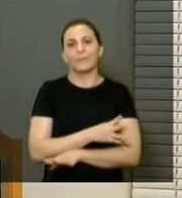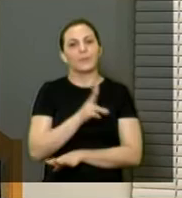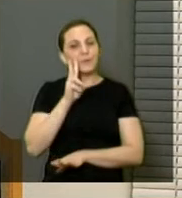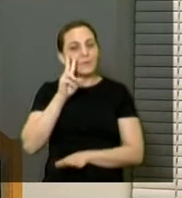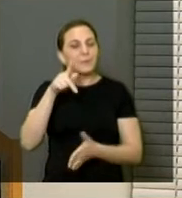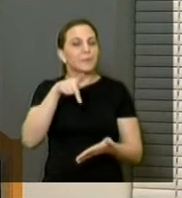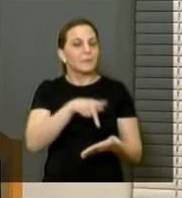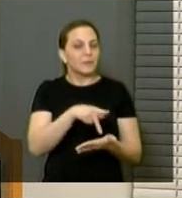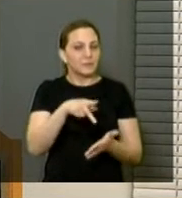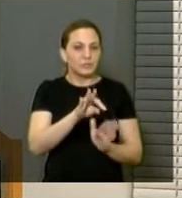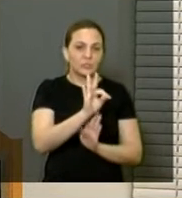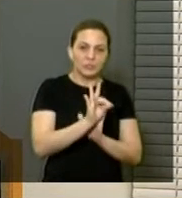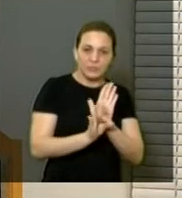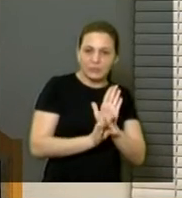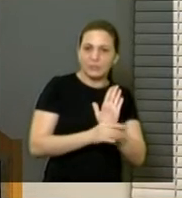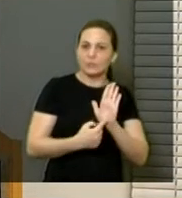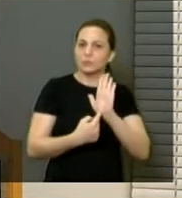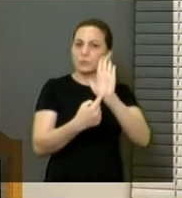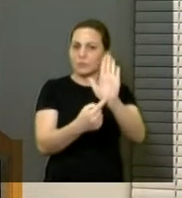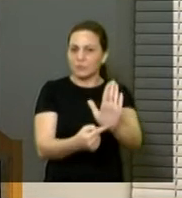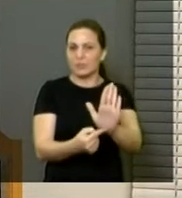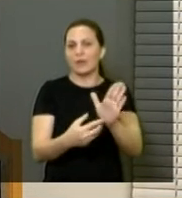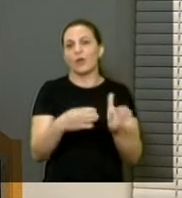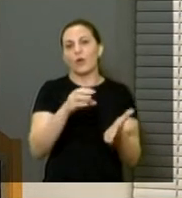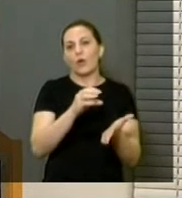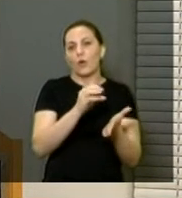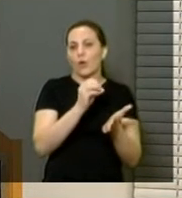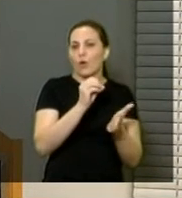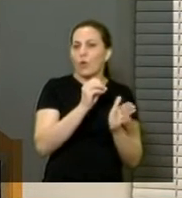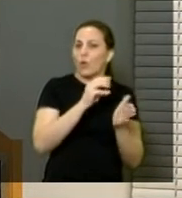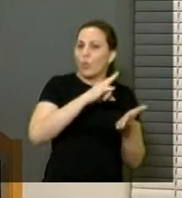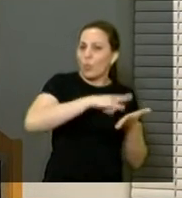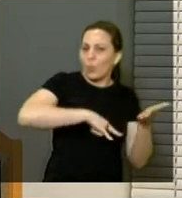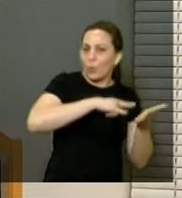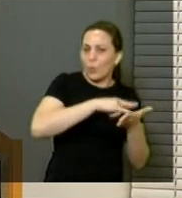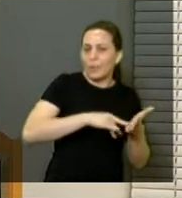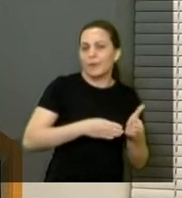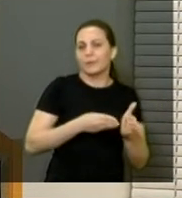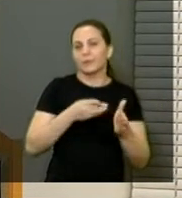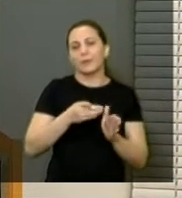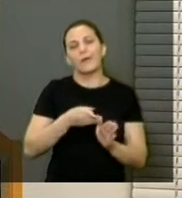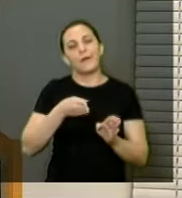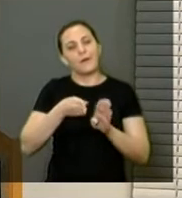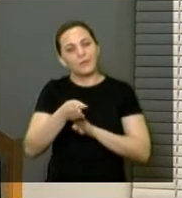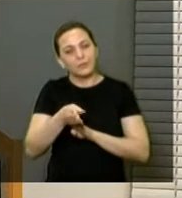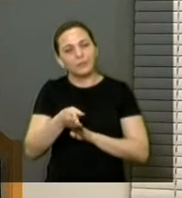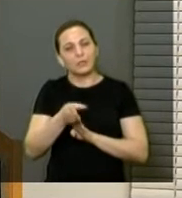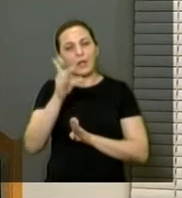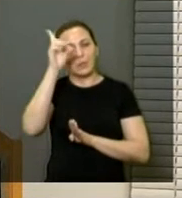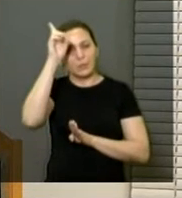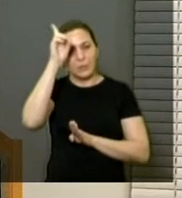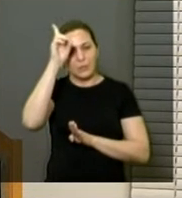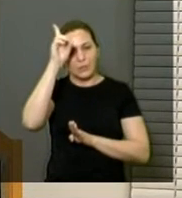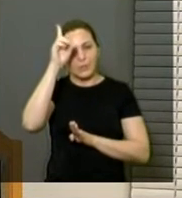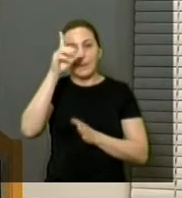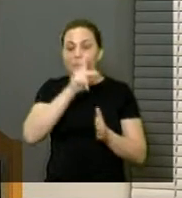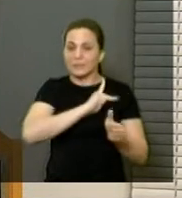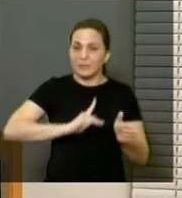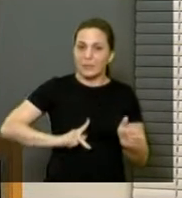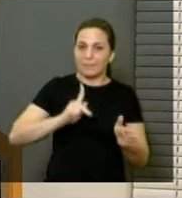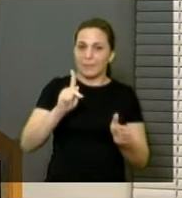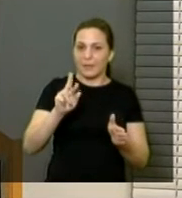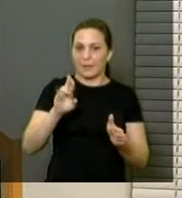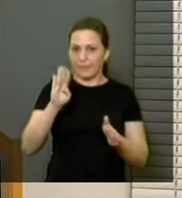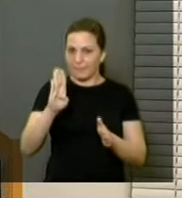presente informar que foi enviado ofício dirigido ao presidente do prb local conforme os anexos a esta comissão